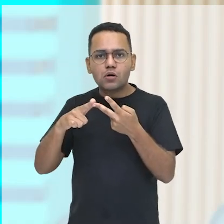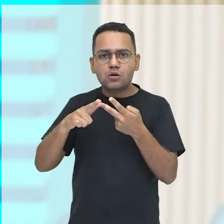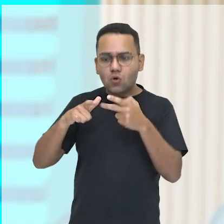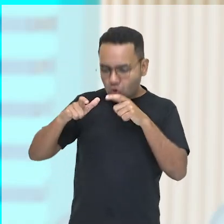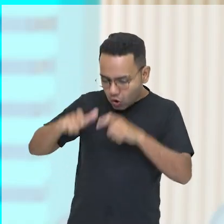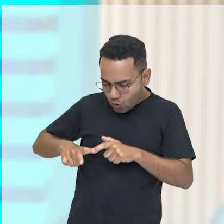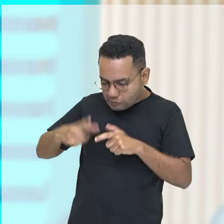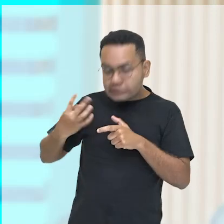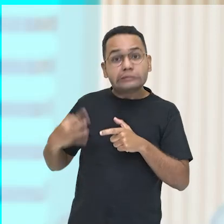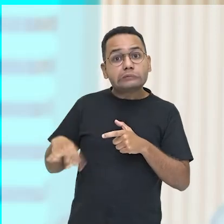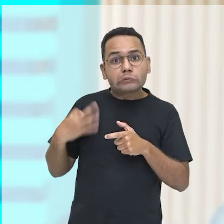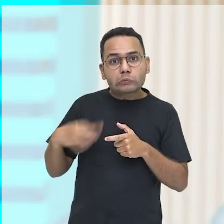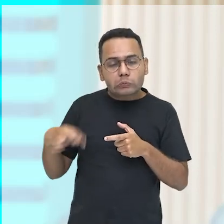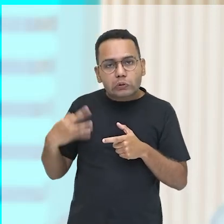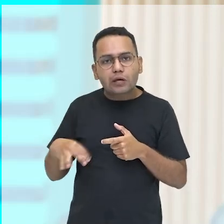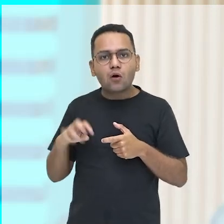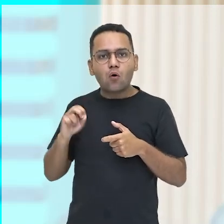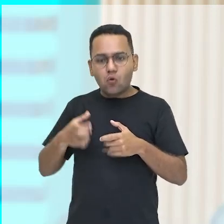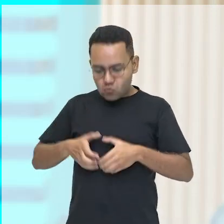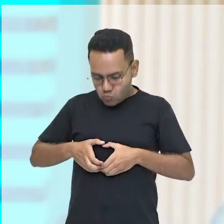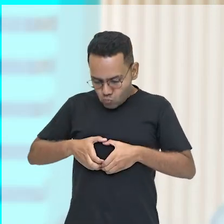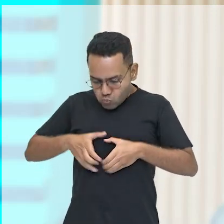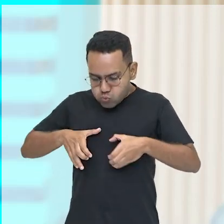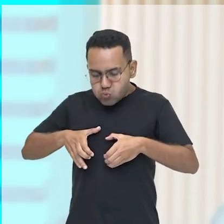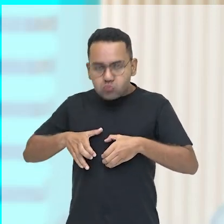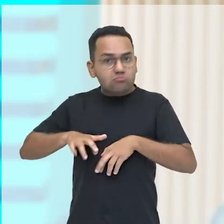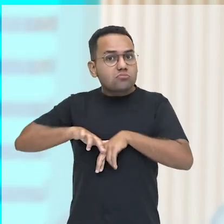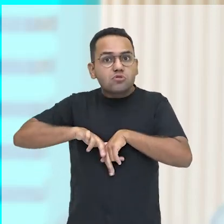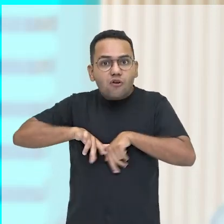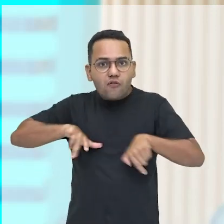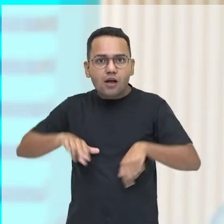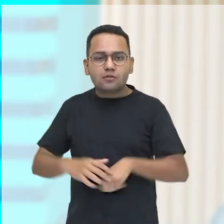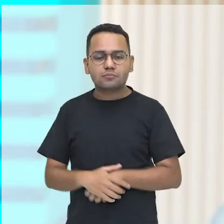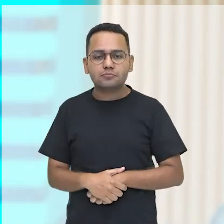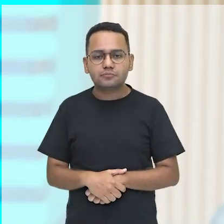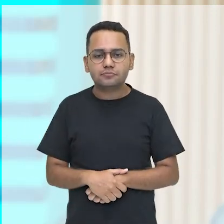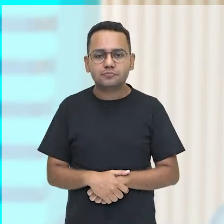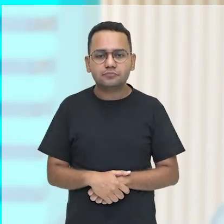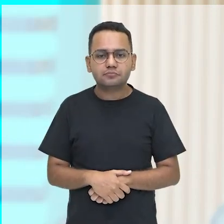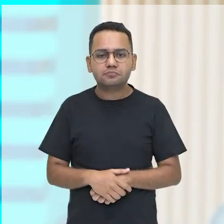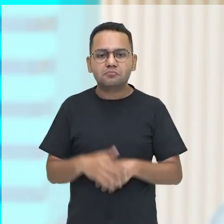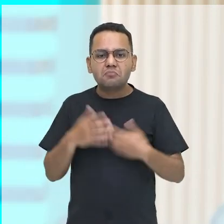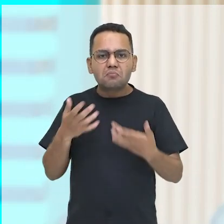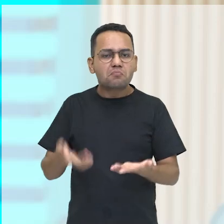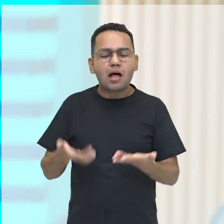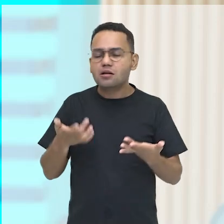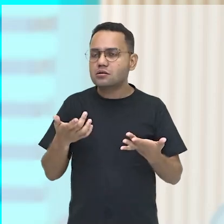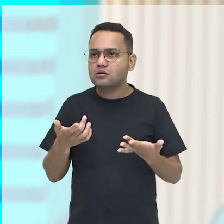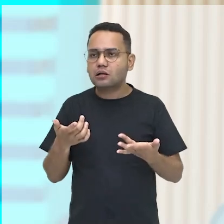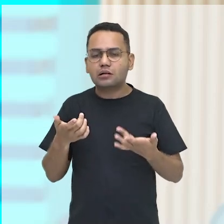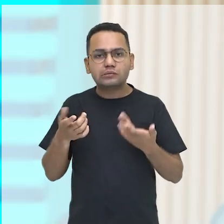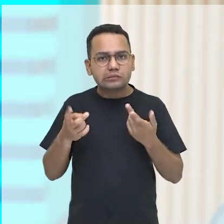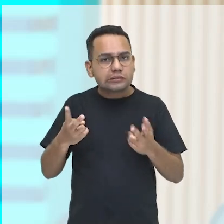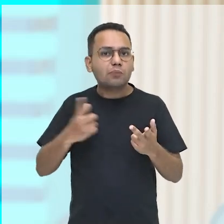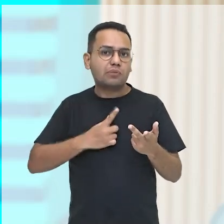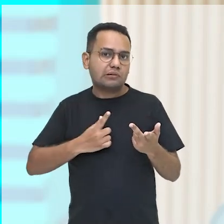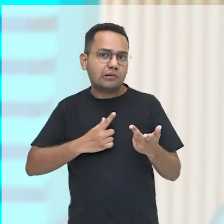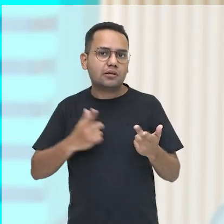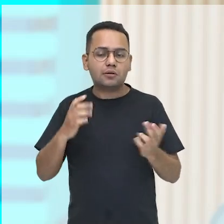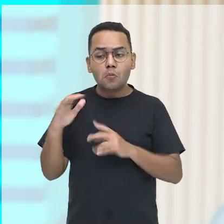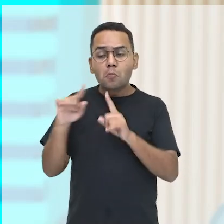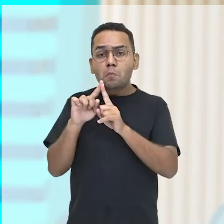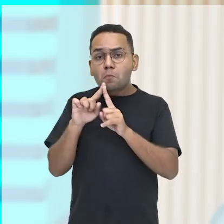do jogador por conta do baque. Então, isso daí é inevitável nesse tipo de esportes. Por outro lado,